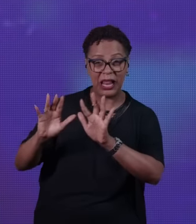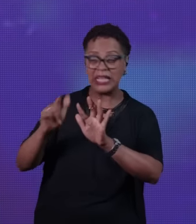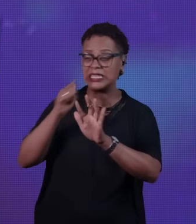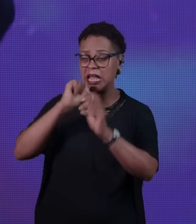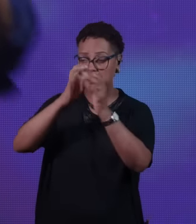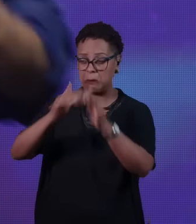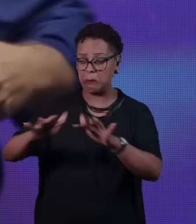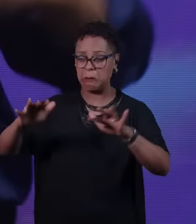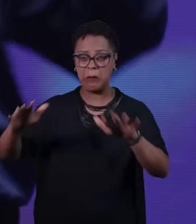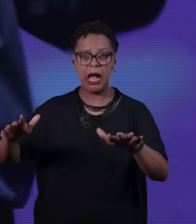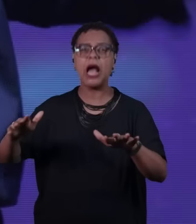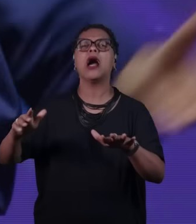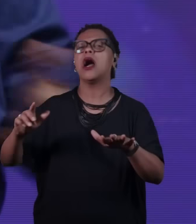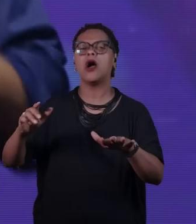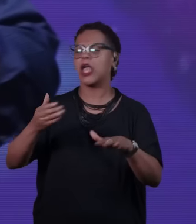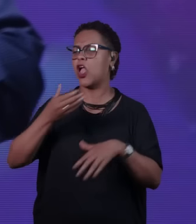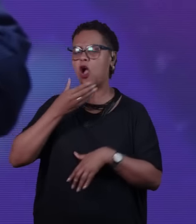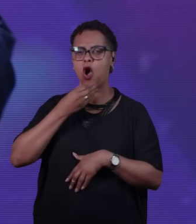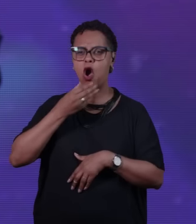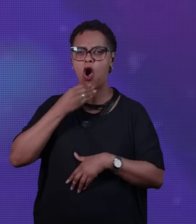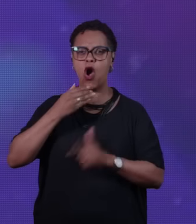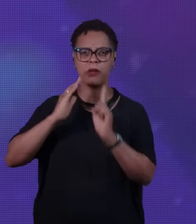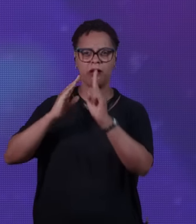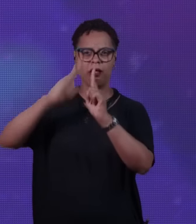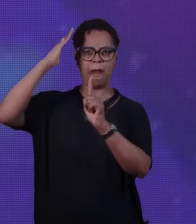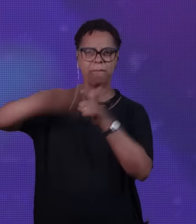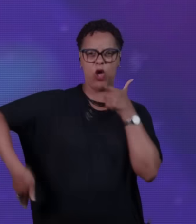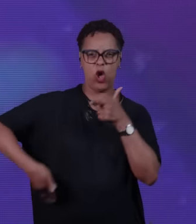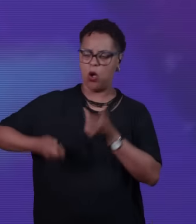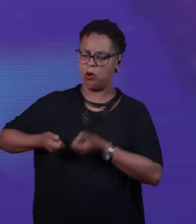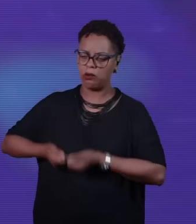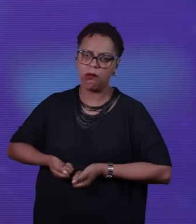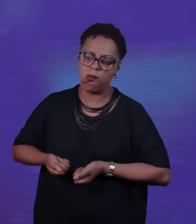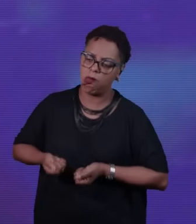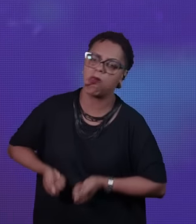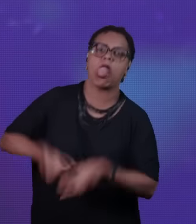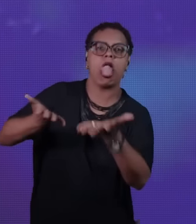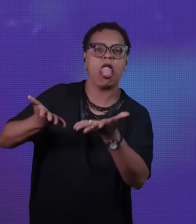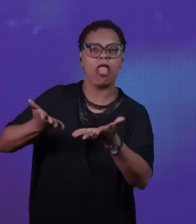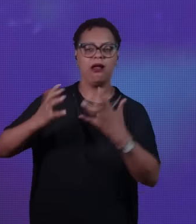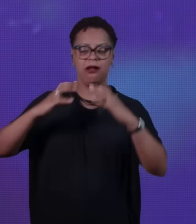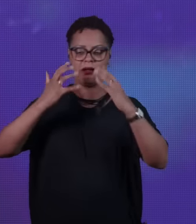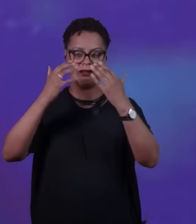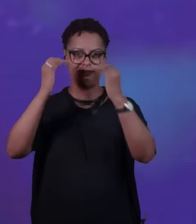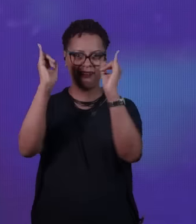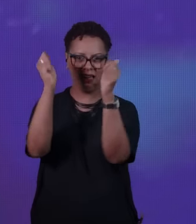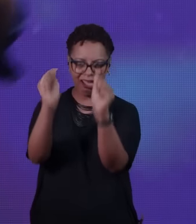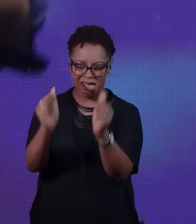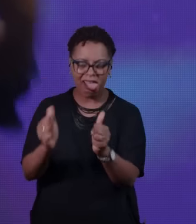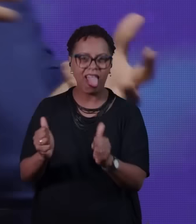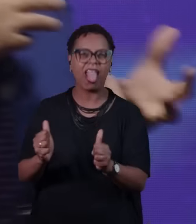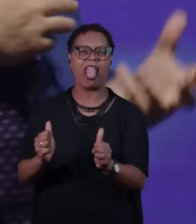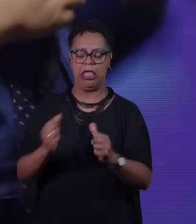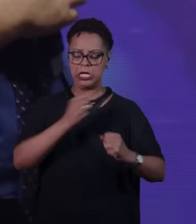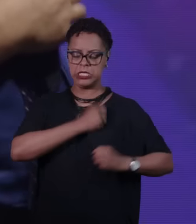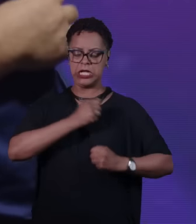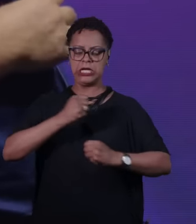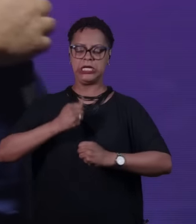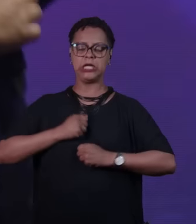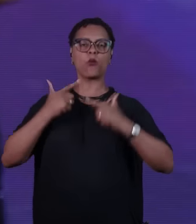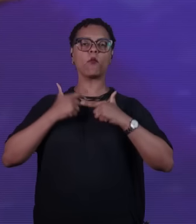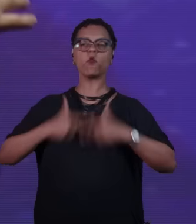e jogavam, os homens jogavam seus órgãos lá em dedicação àquela deusa e se tornavam sacerdotes, e as